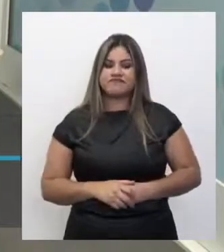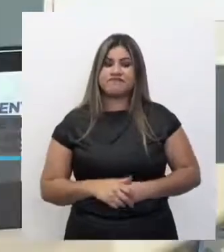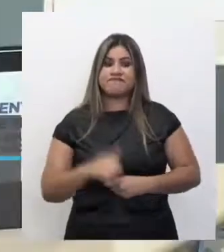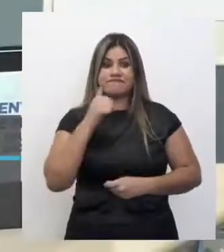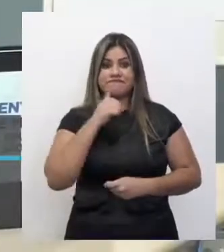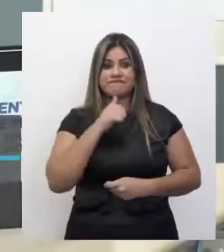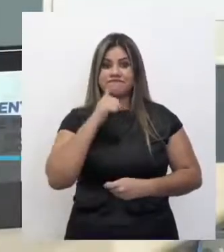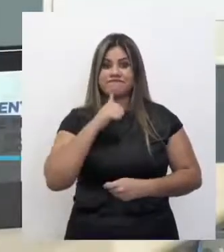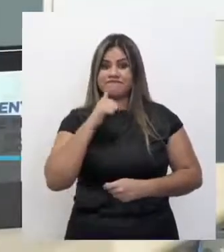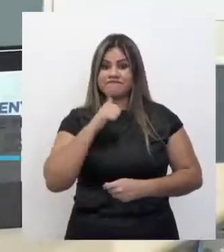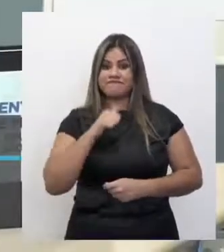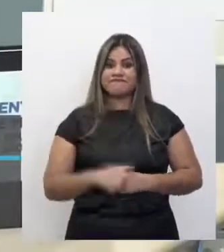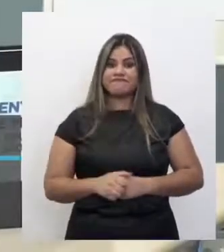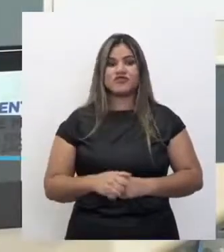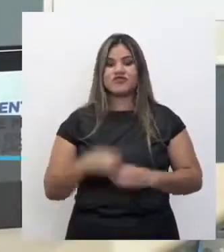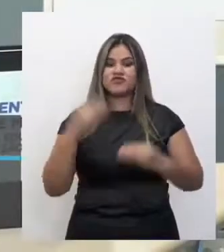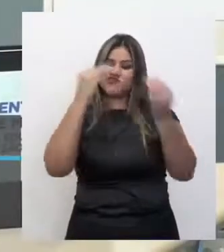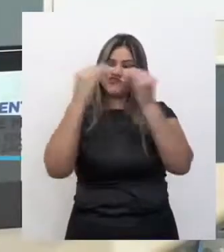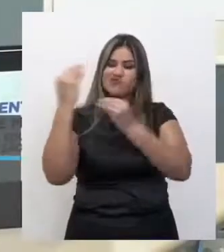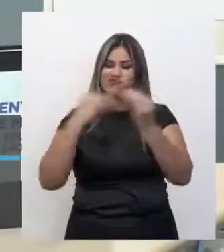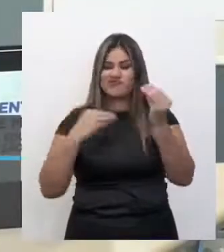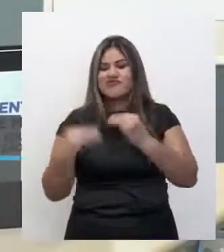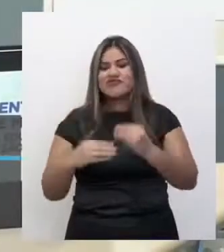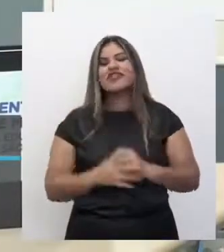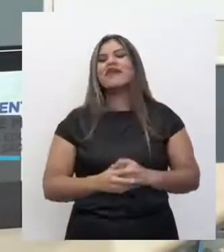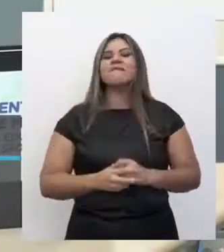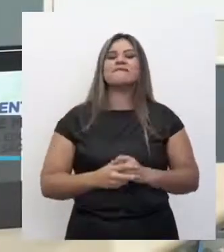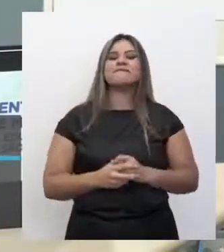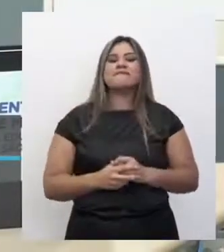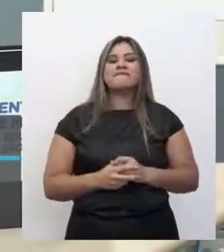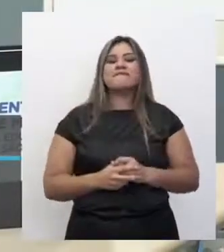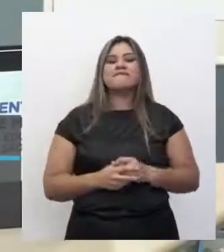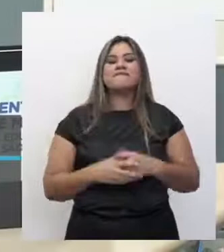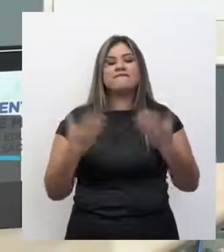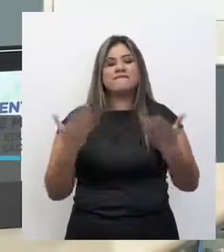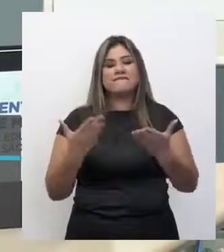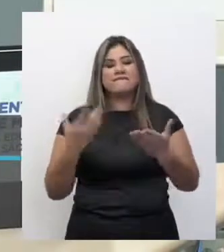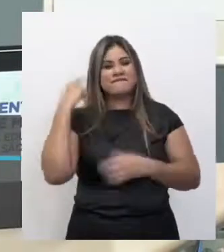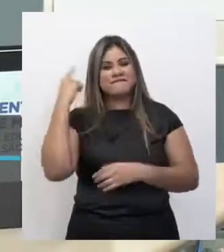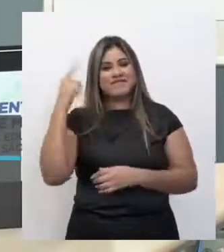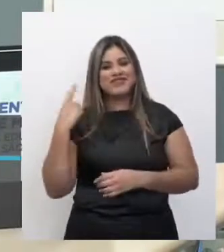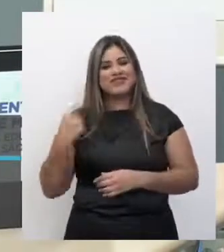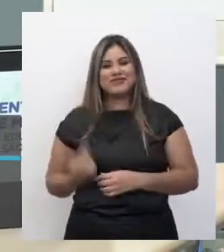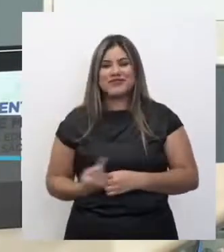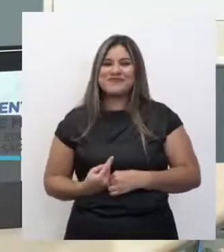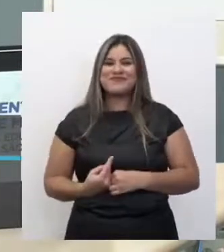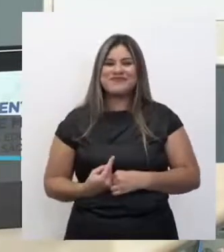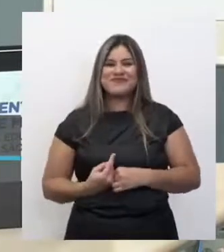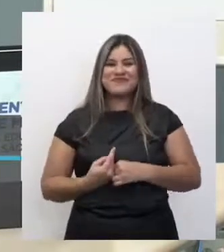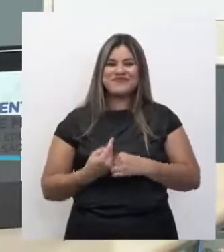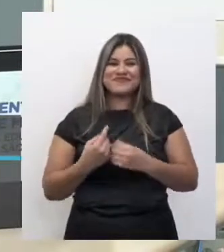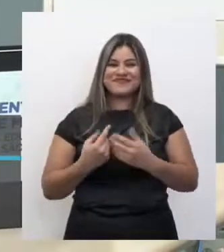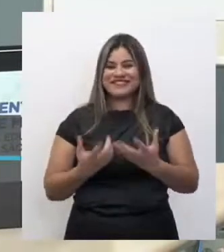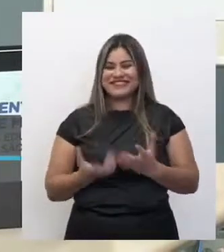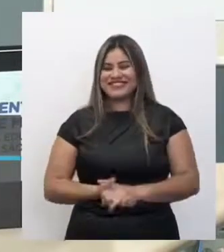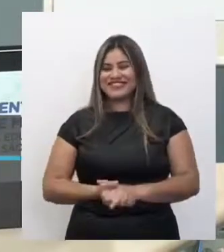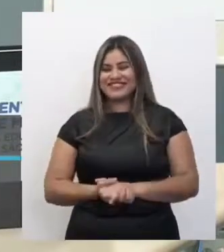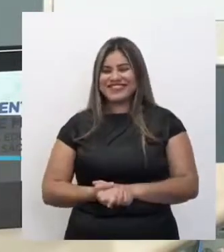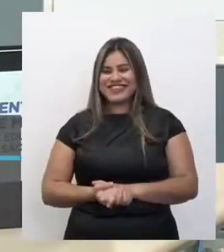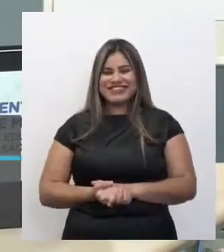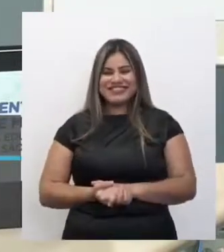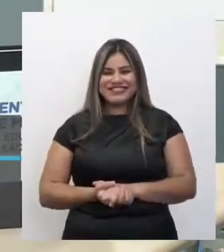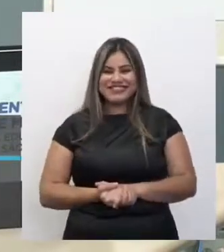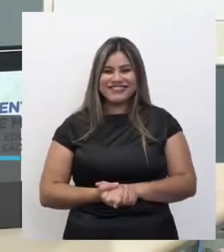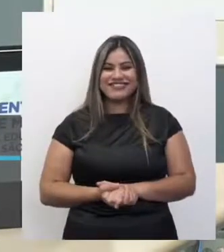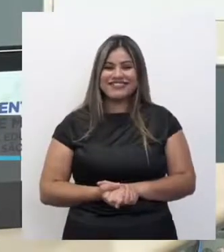falando sobre challenge de maquiagem, é gente que fala sobre finalização de cabelos cacheados, tem muitas blogueiras realmente.